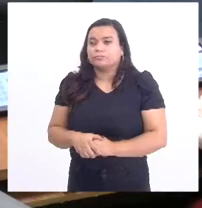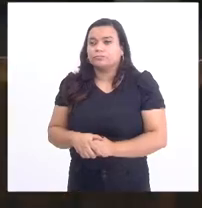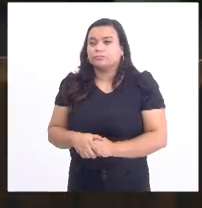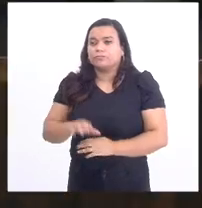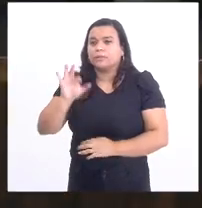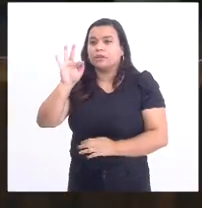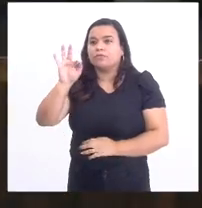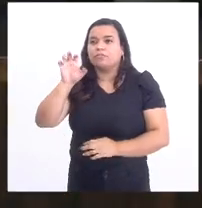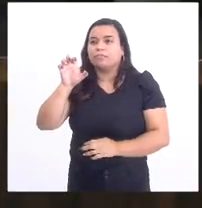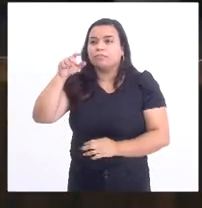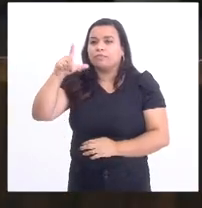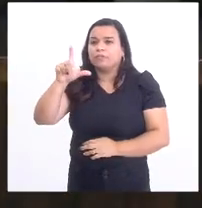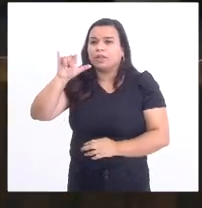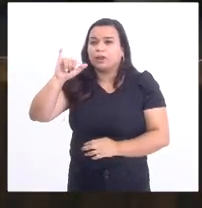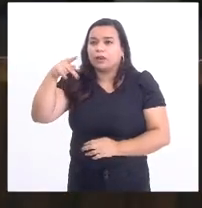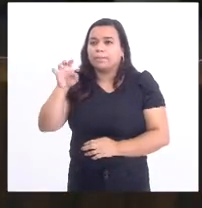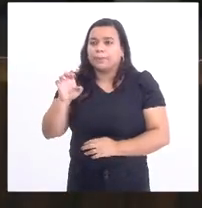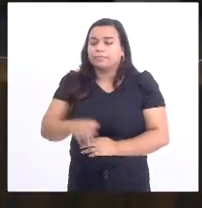Felipe Poubel.